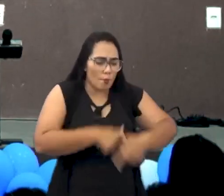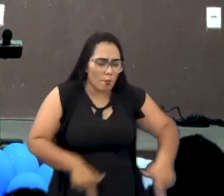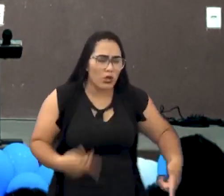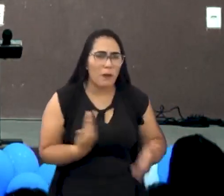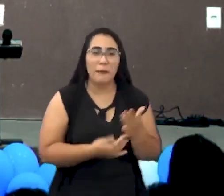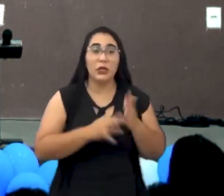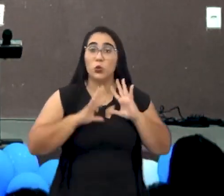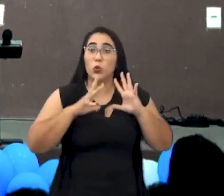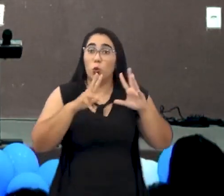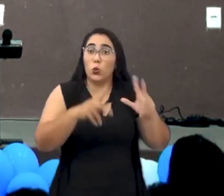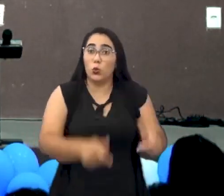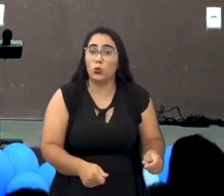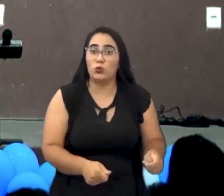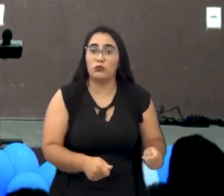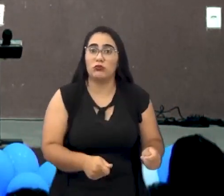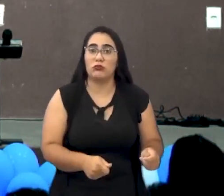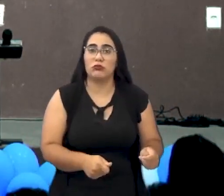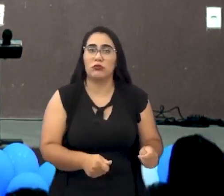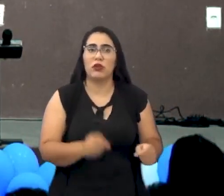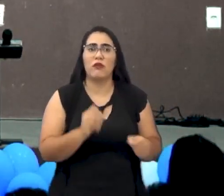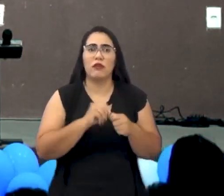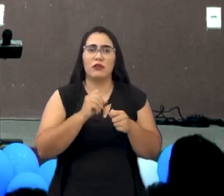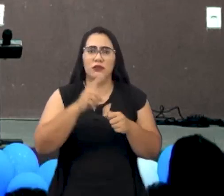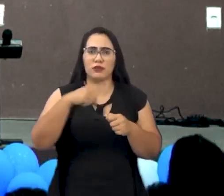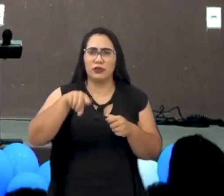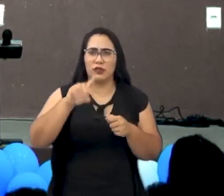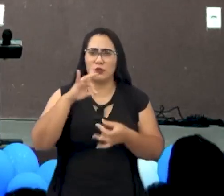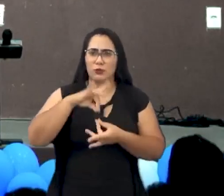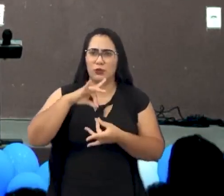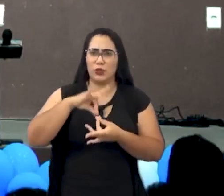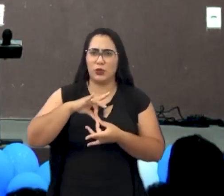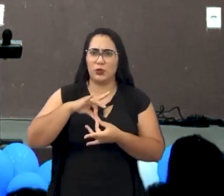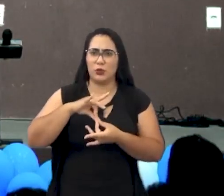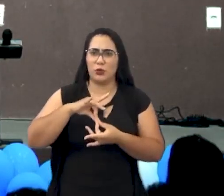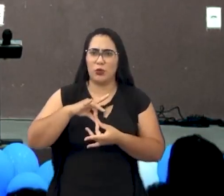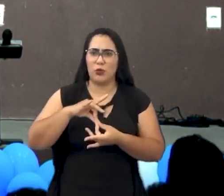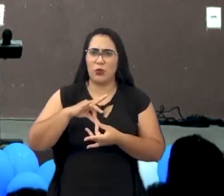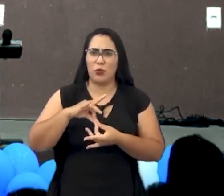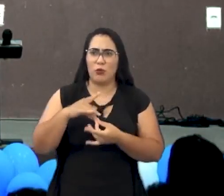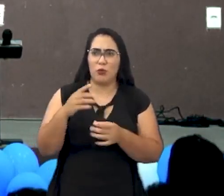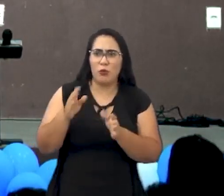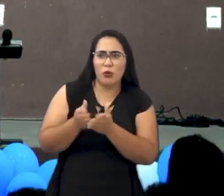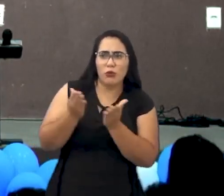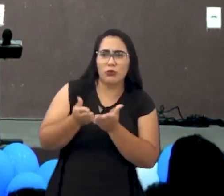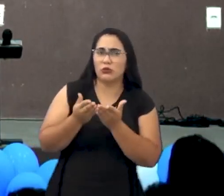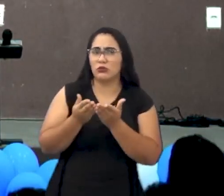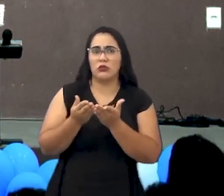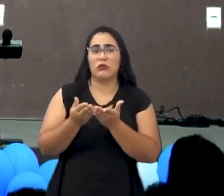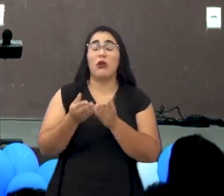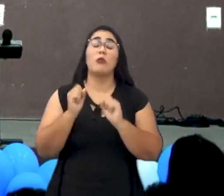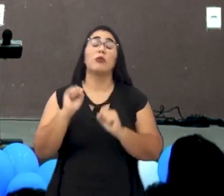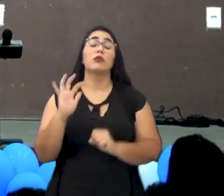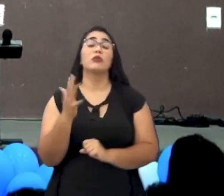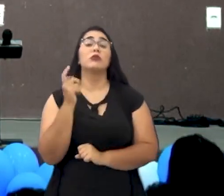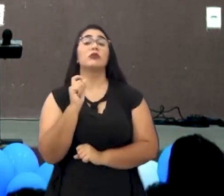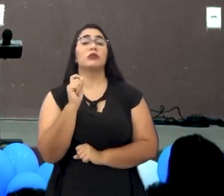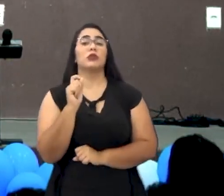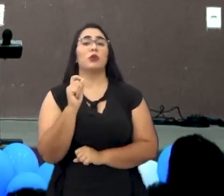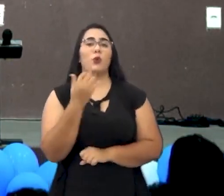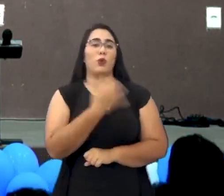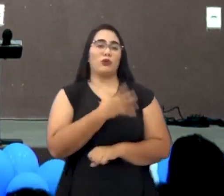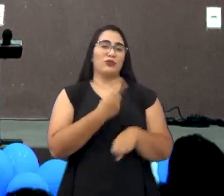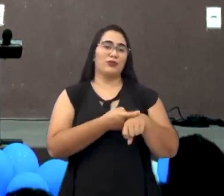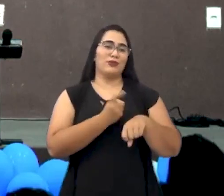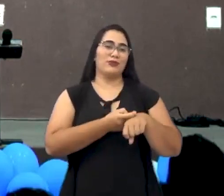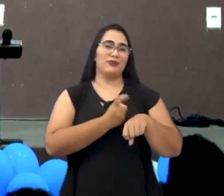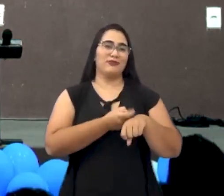de material, não vai te deixar pobre de espírito. Pode até você endurecer o coração de revolta. E no lugar de